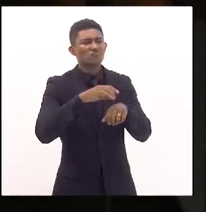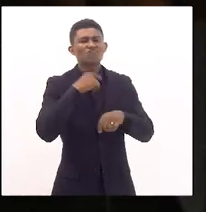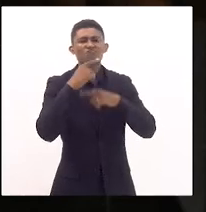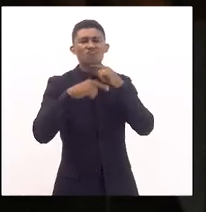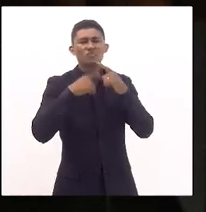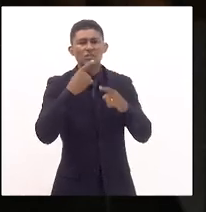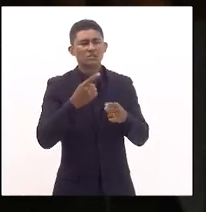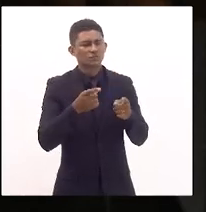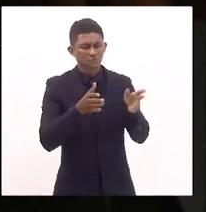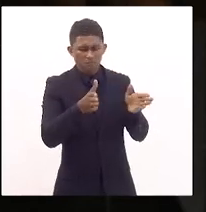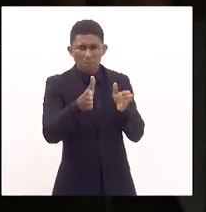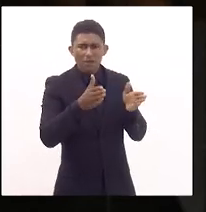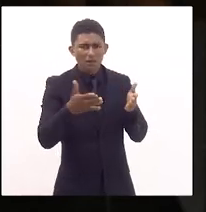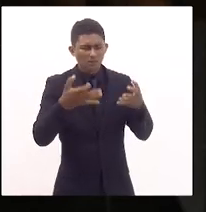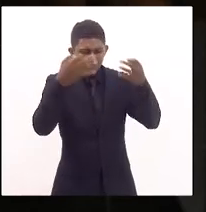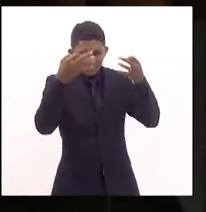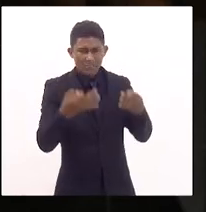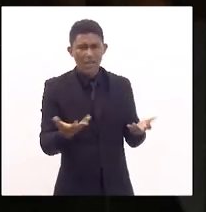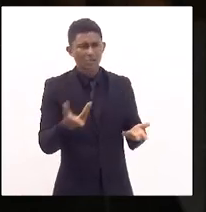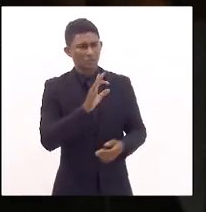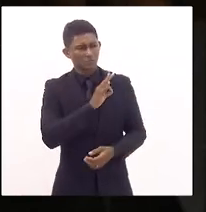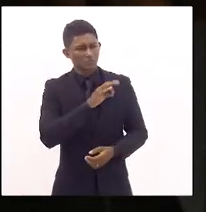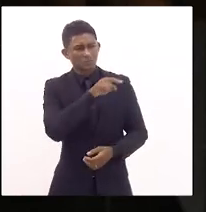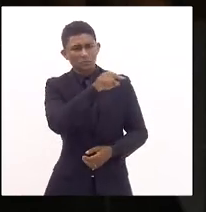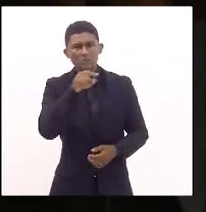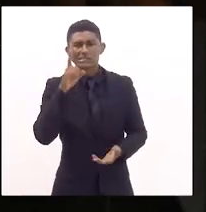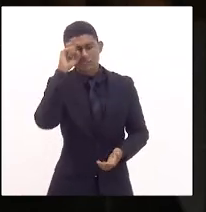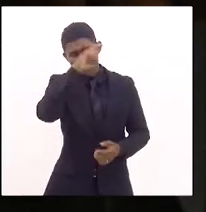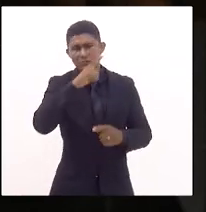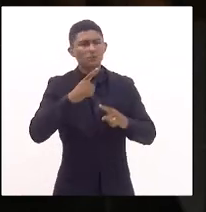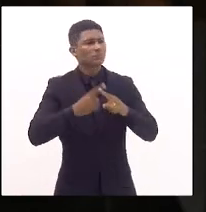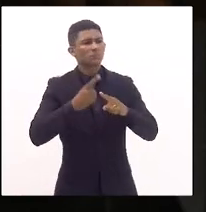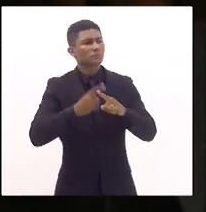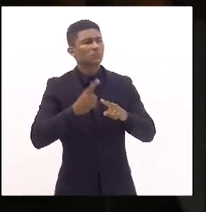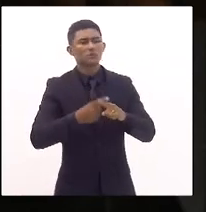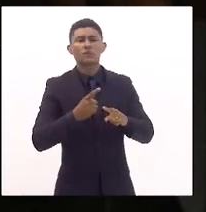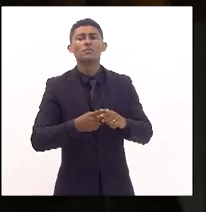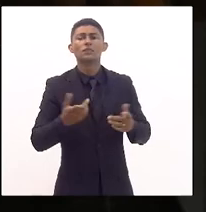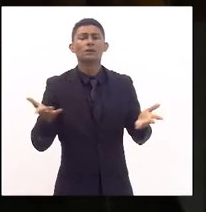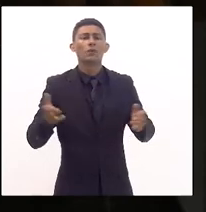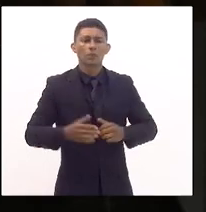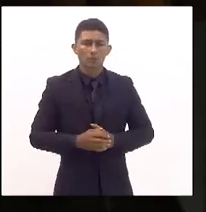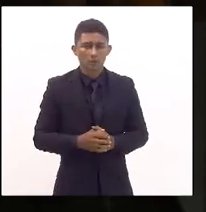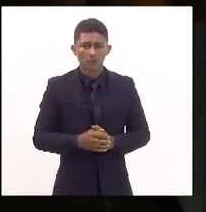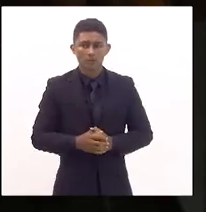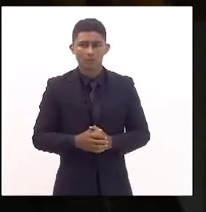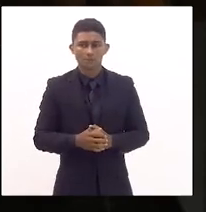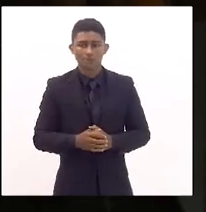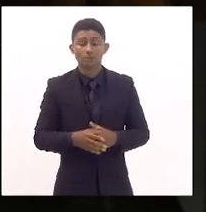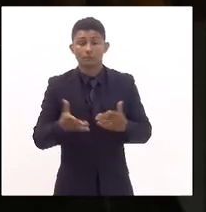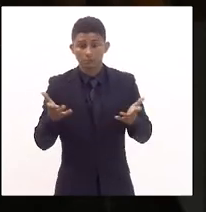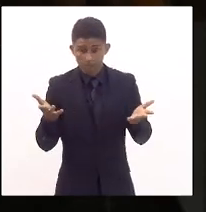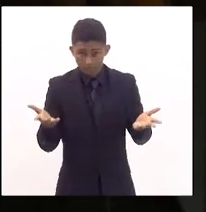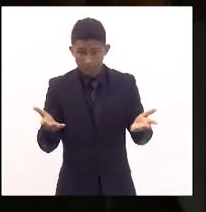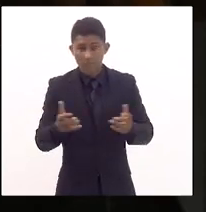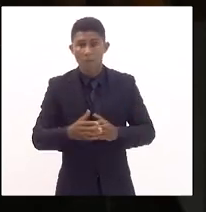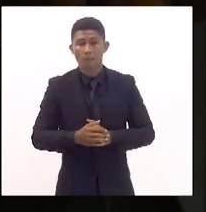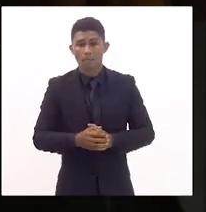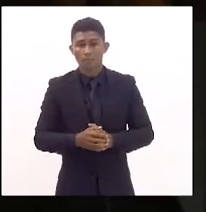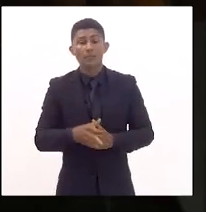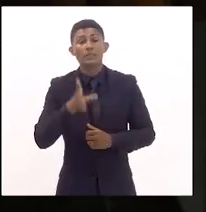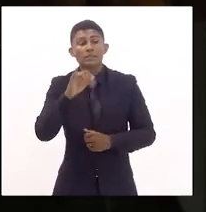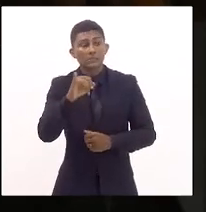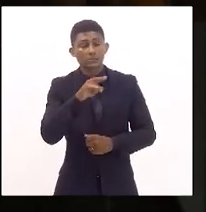no período certo para os policiais? Qual a dificuldade? Então, se